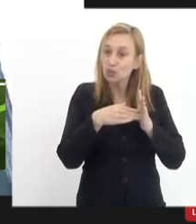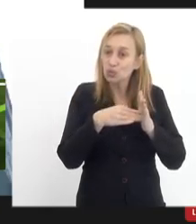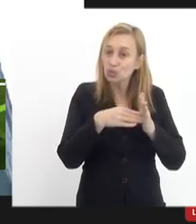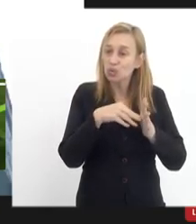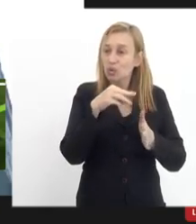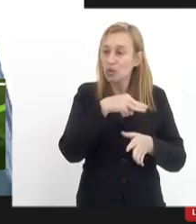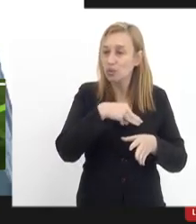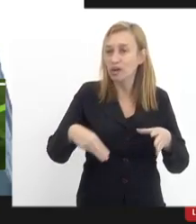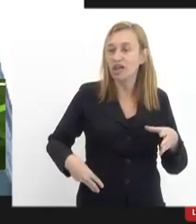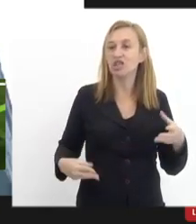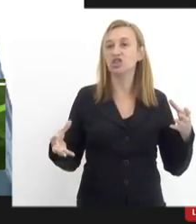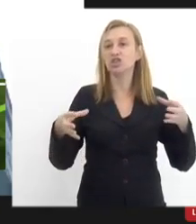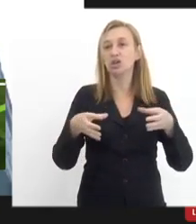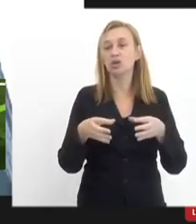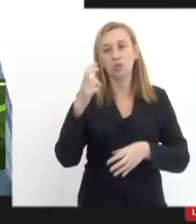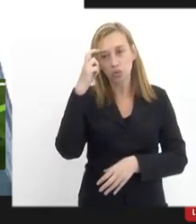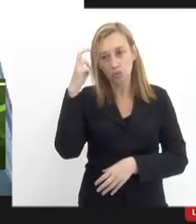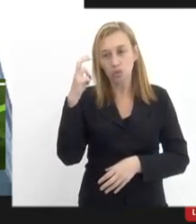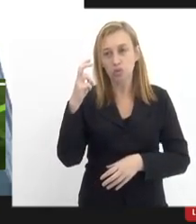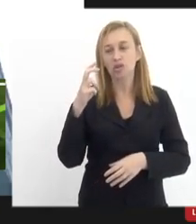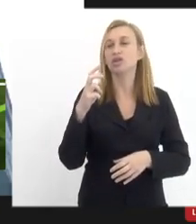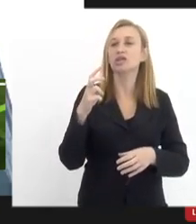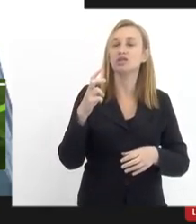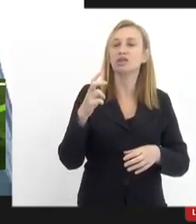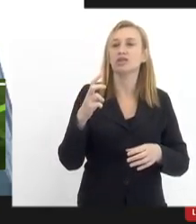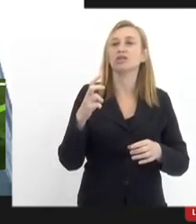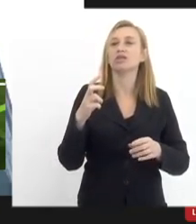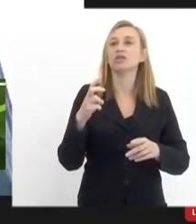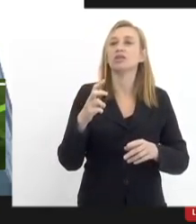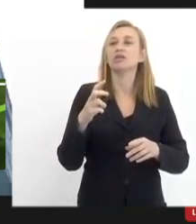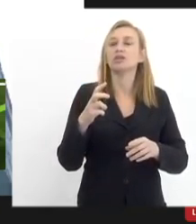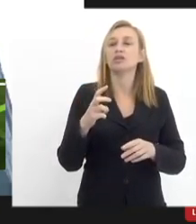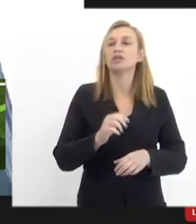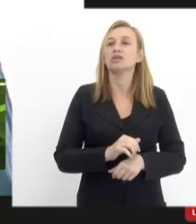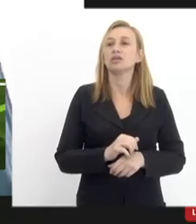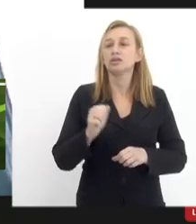da cultura popular e detentores dos patrimônios culturais e materiais do Brasil.